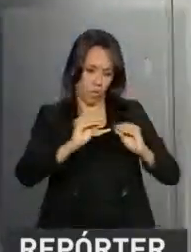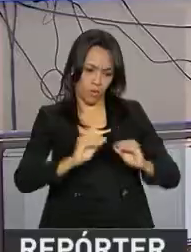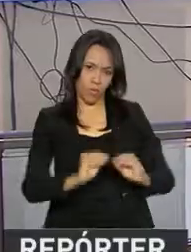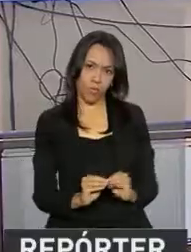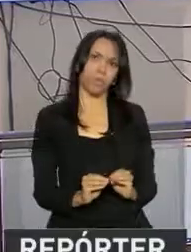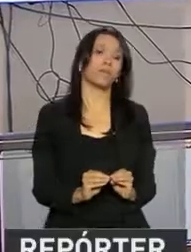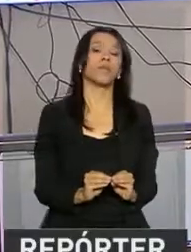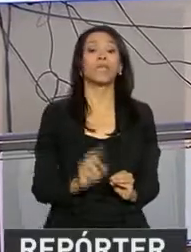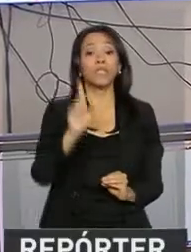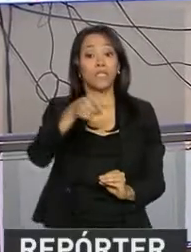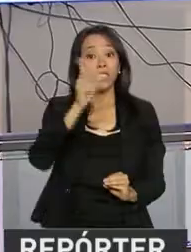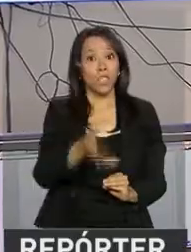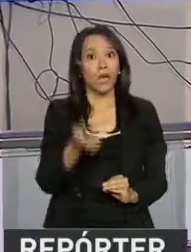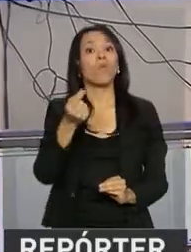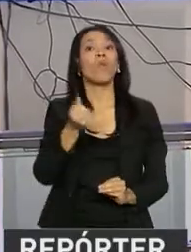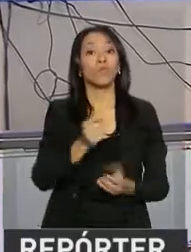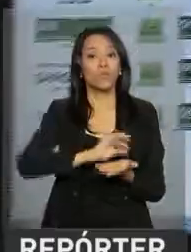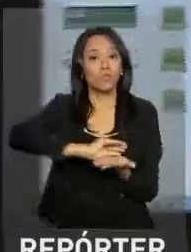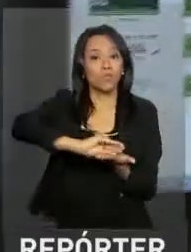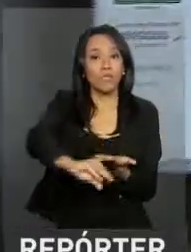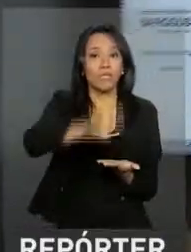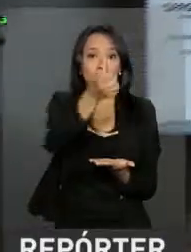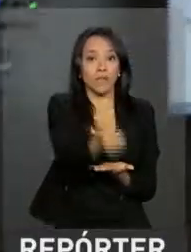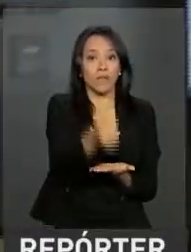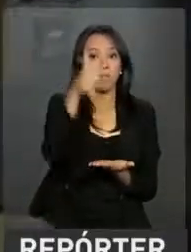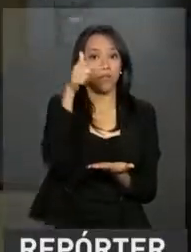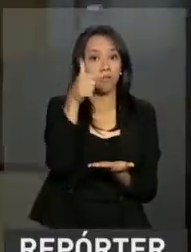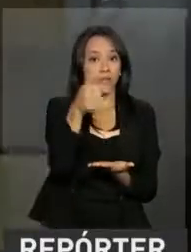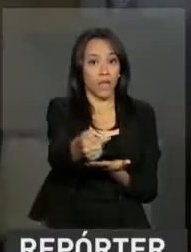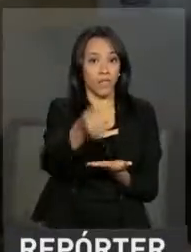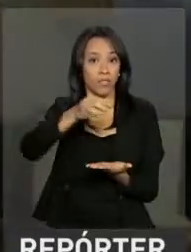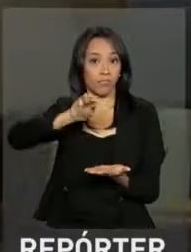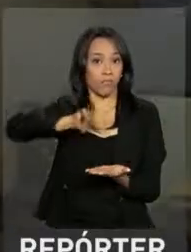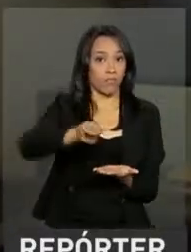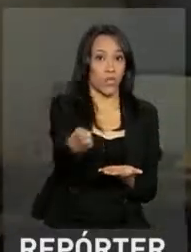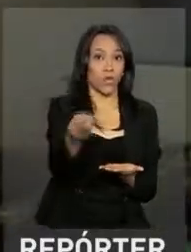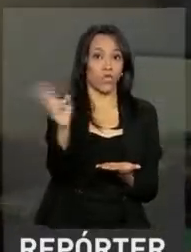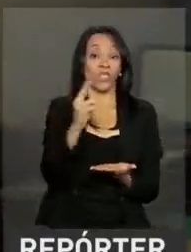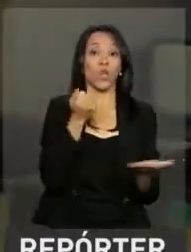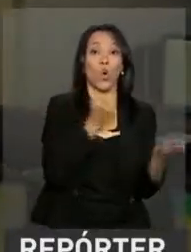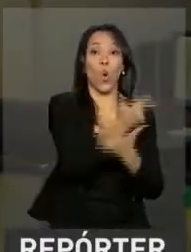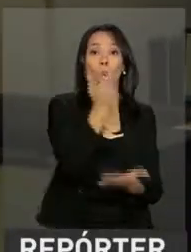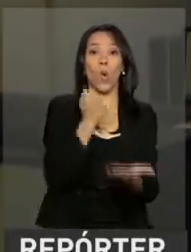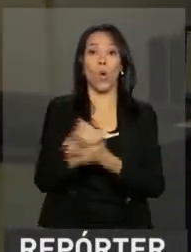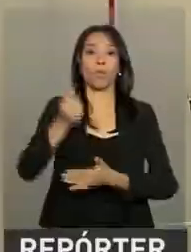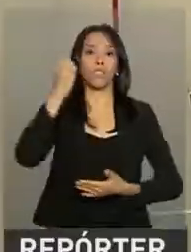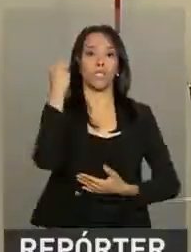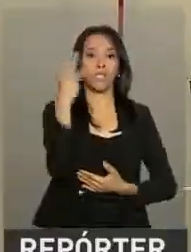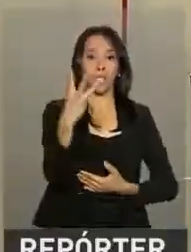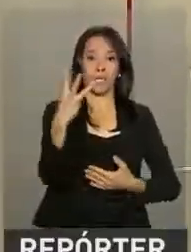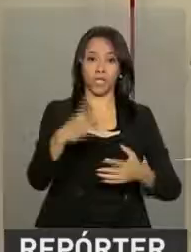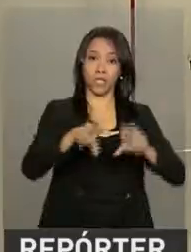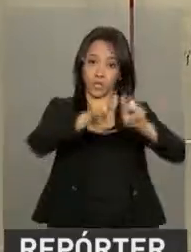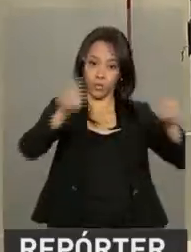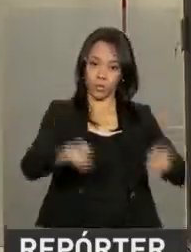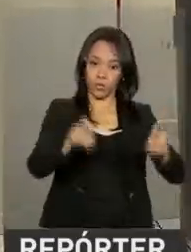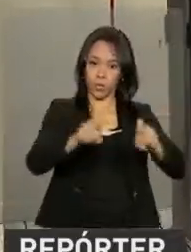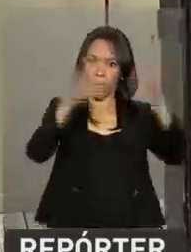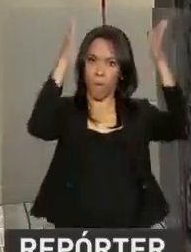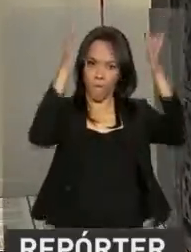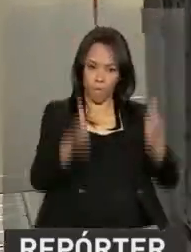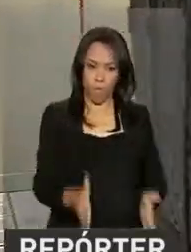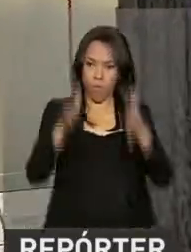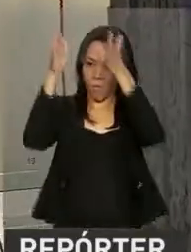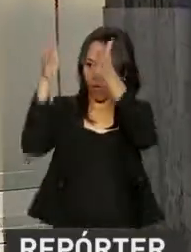foram investidos 67 milhões de reais na compra de três supercomputadores que vão ampliar em até